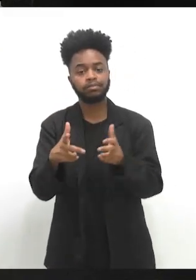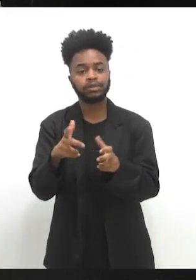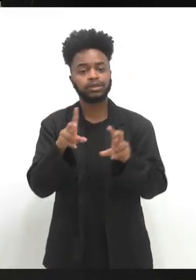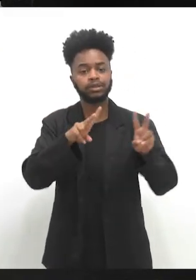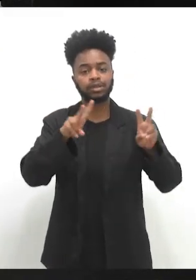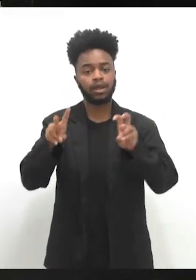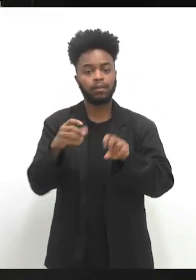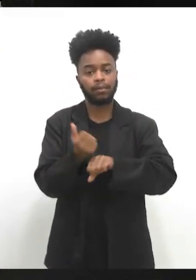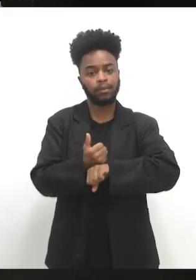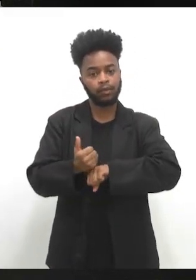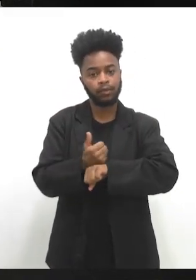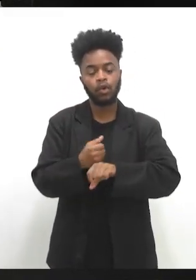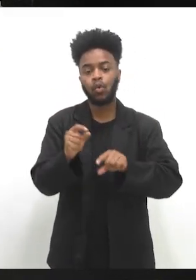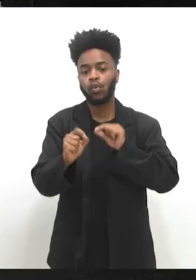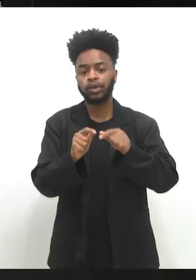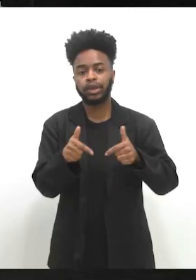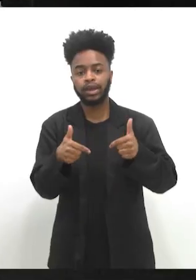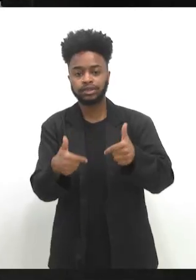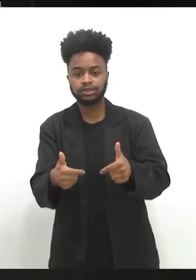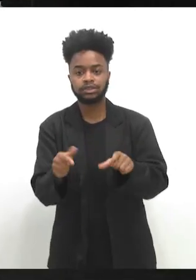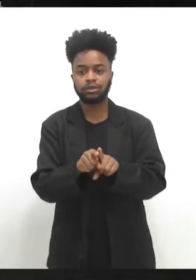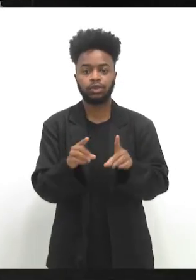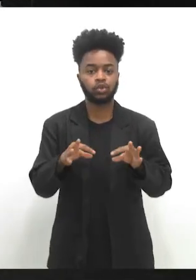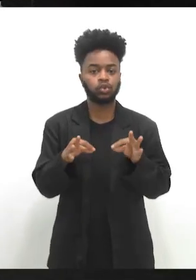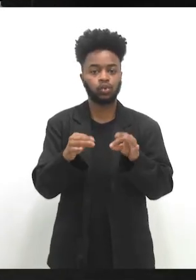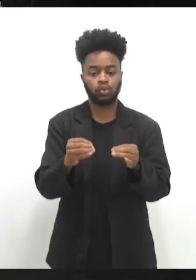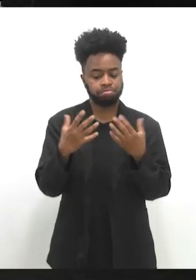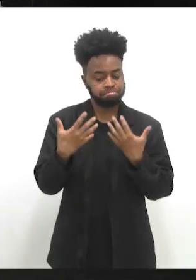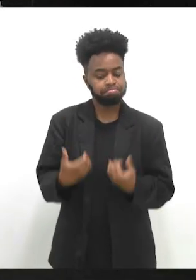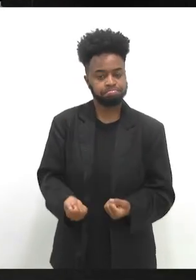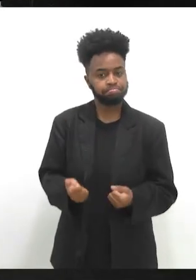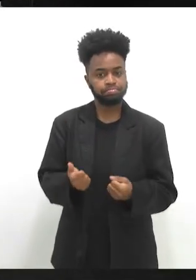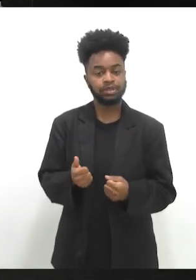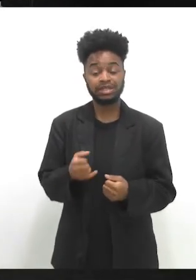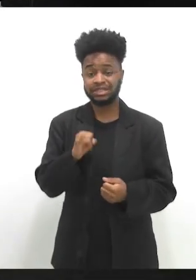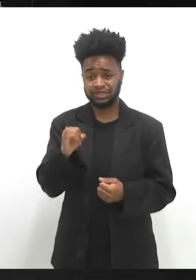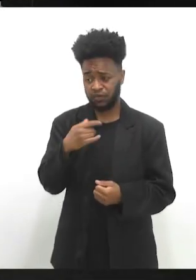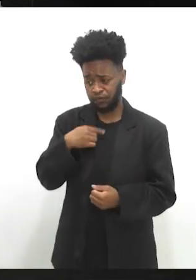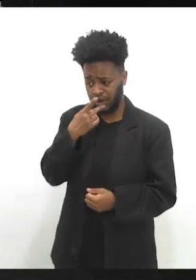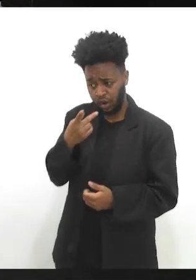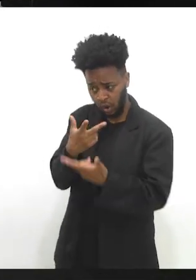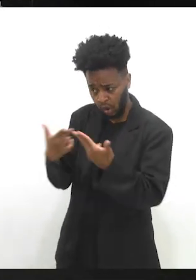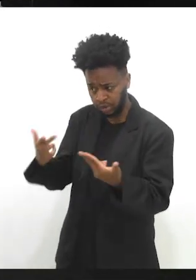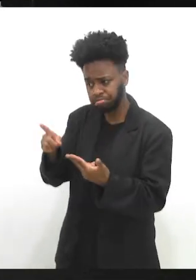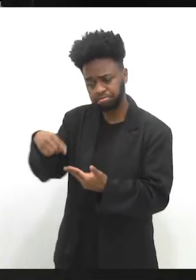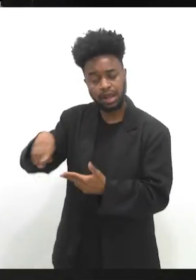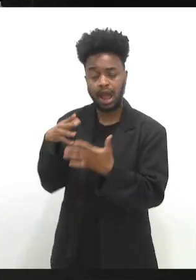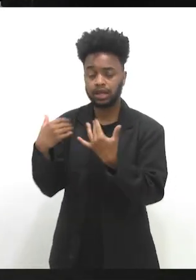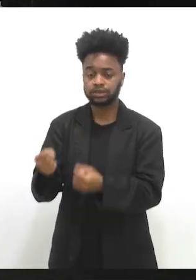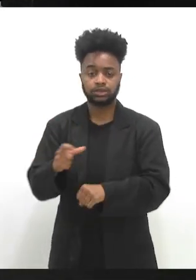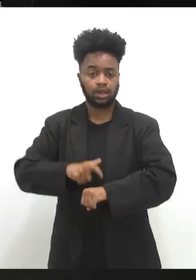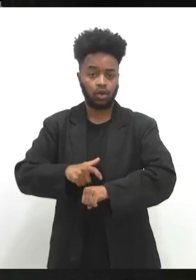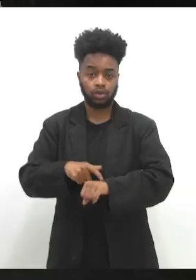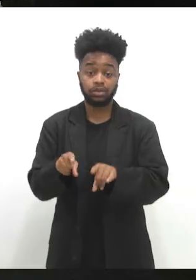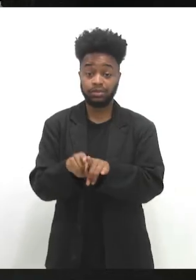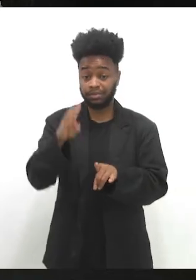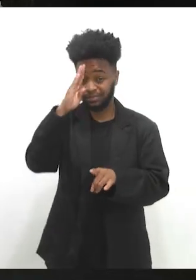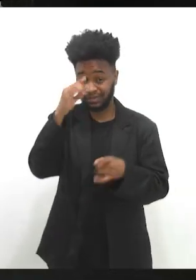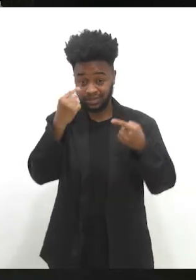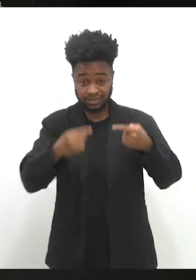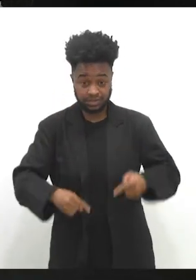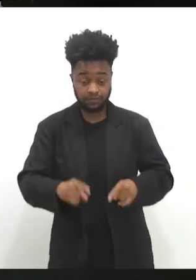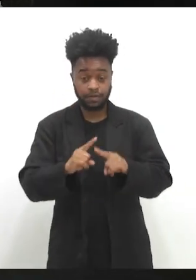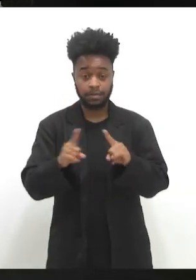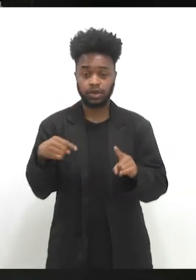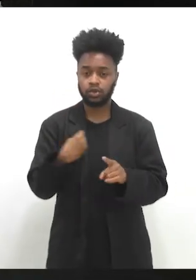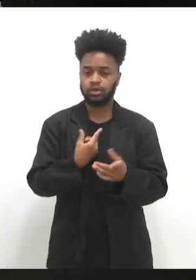também profissionais, de pedir o que fazer. E eles todos vestem a camisa. O que eu falo, eles na hora, vamos embora, vamos fazer, vamos vestir a camisa. E esse é o grande desafio. Mas